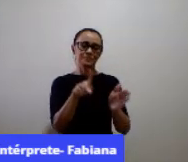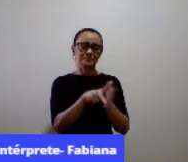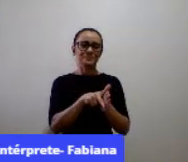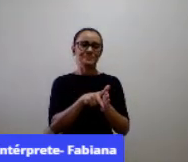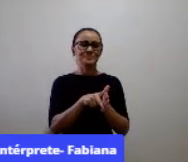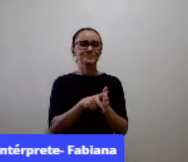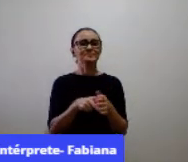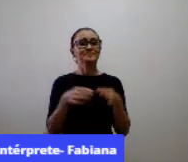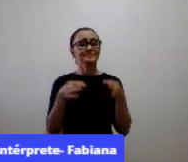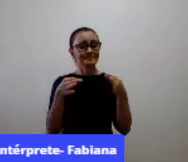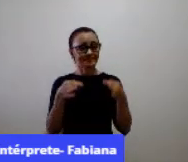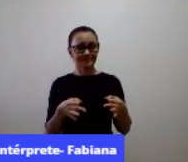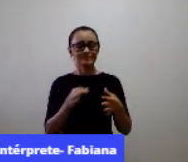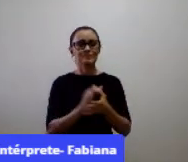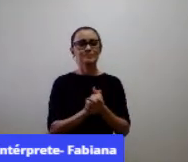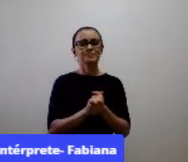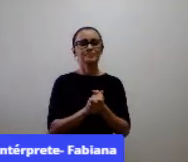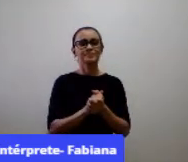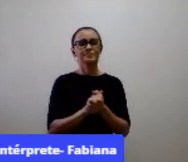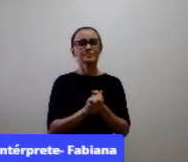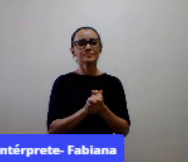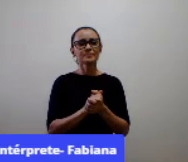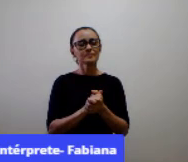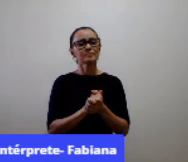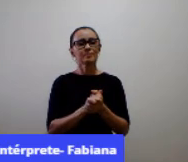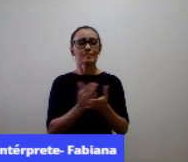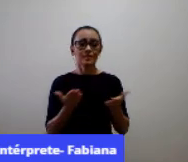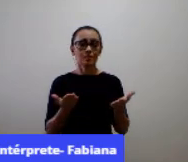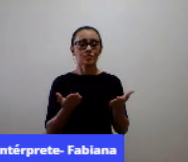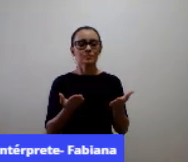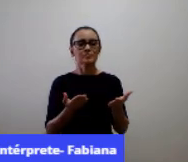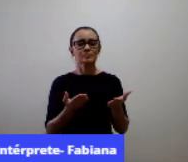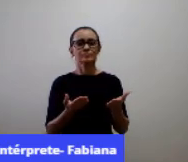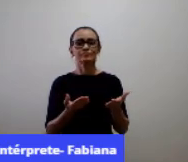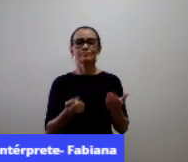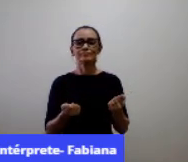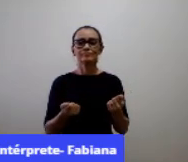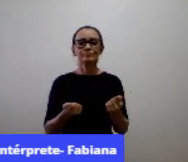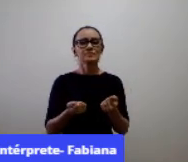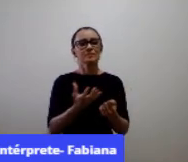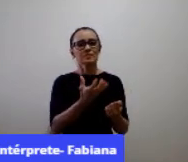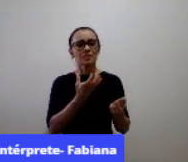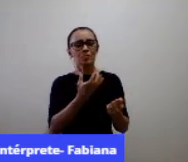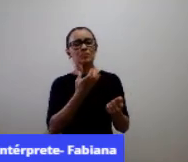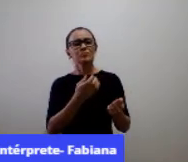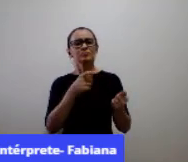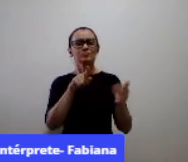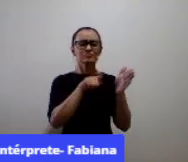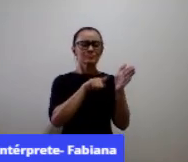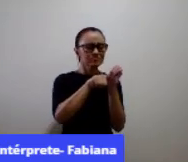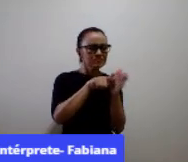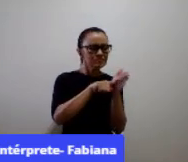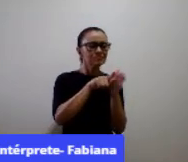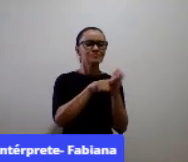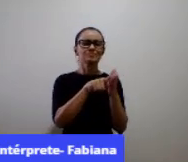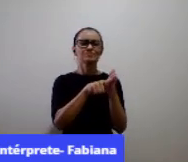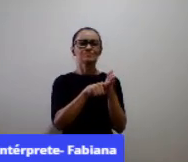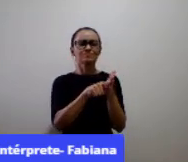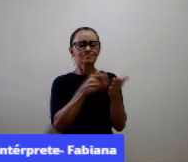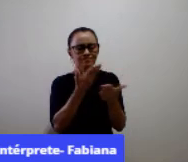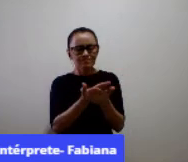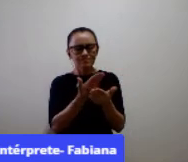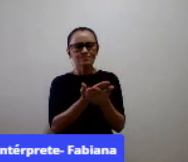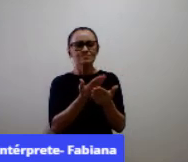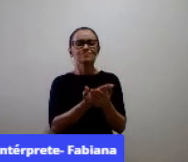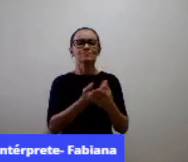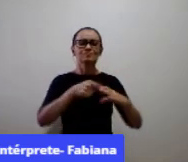Sandra? Correto. Na realidade, a gente busca recordar todo o desenvolvimento da criança até esse momento que ela está na escola, né,